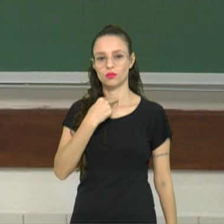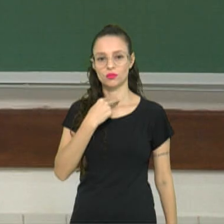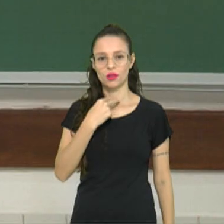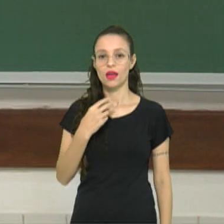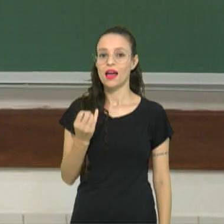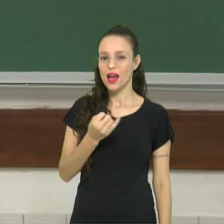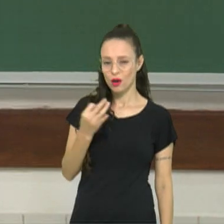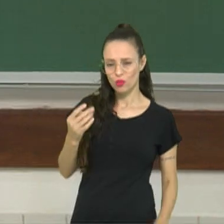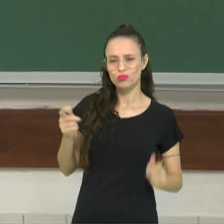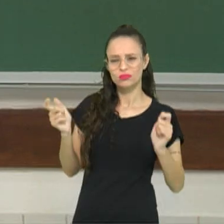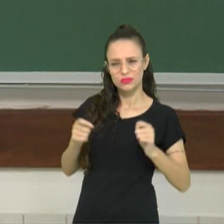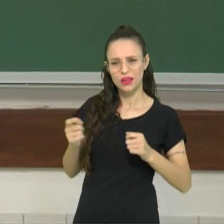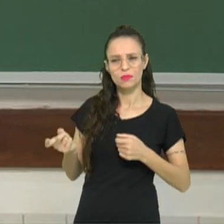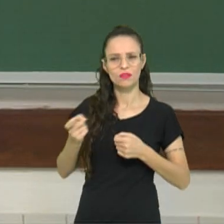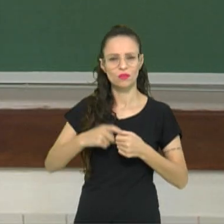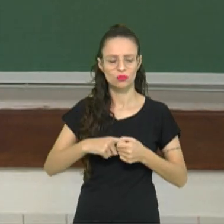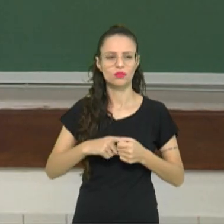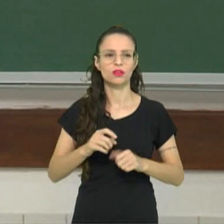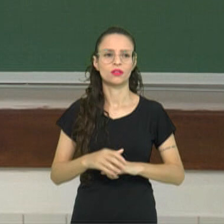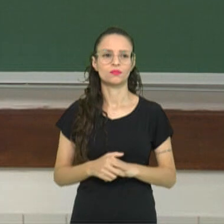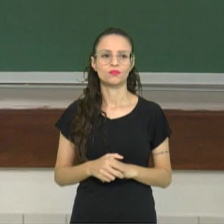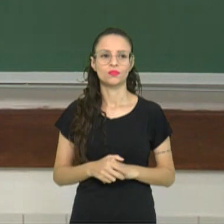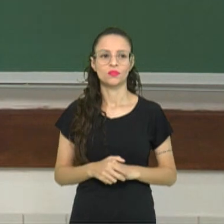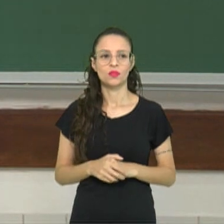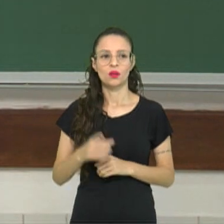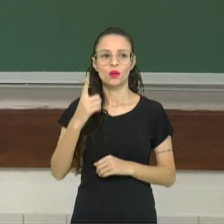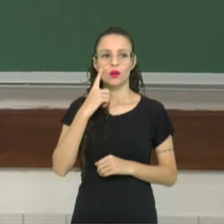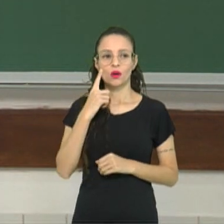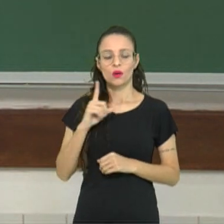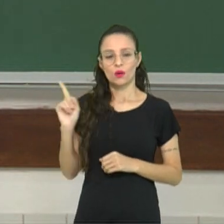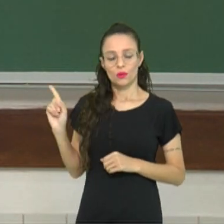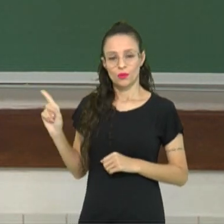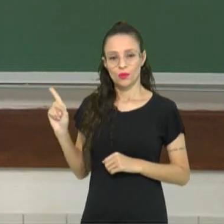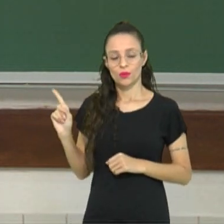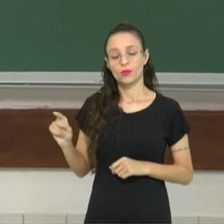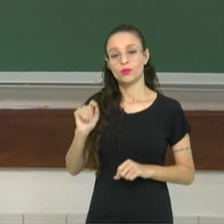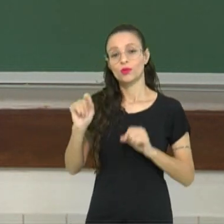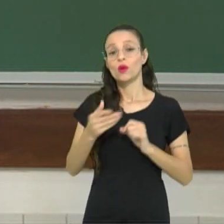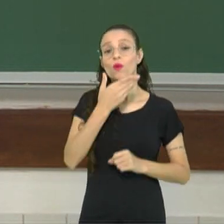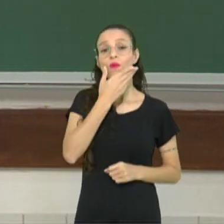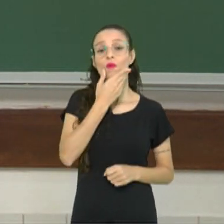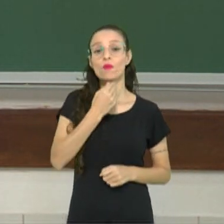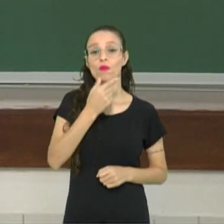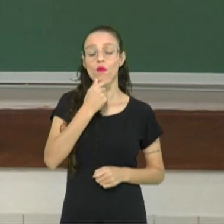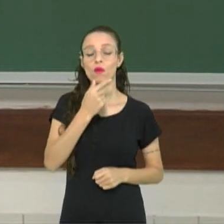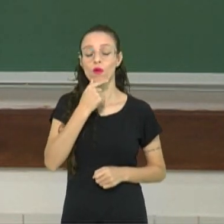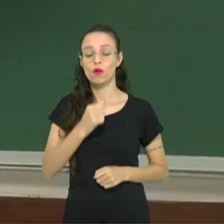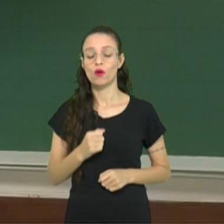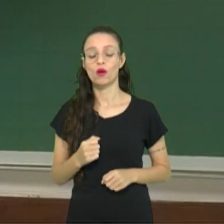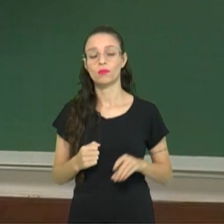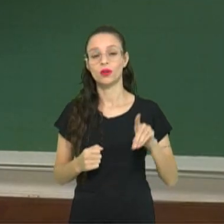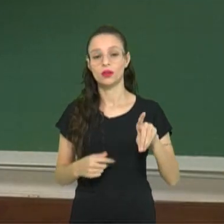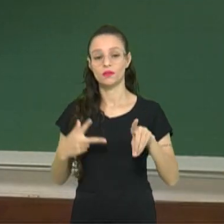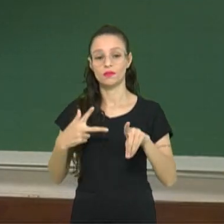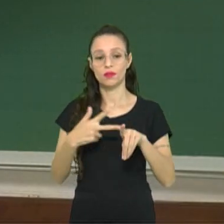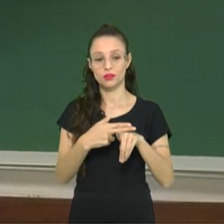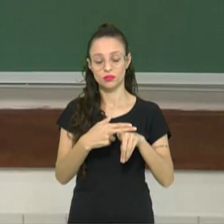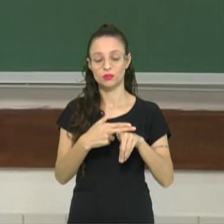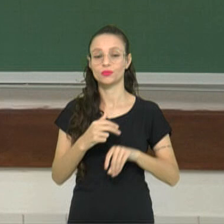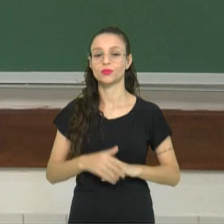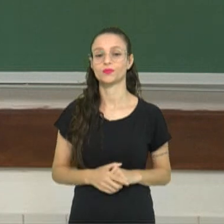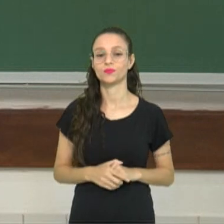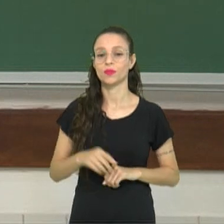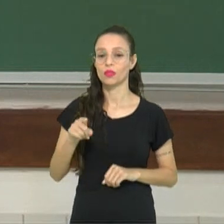que se consegue reverter alguma coisa, mas assim, vamos lá no caso do homem, né? A chamada vasectomia.